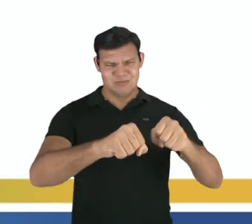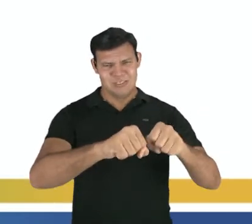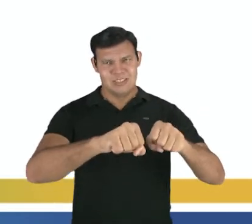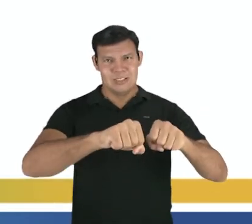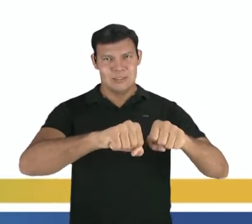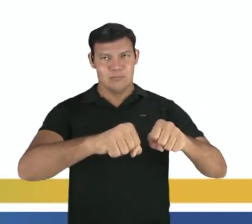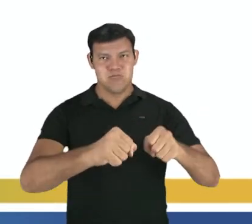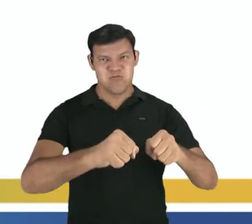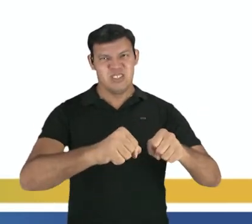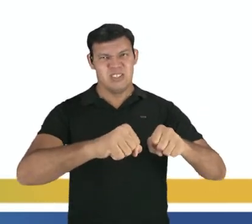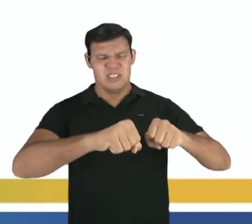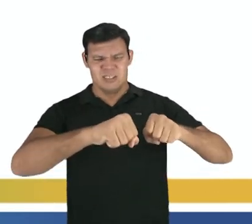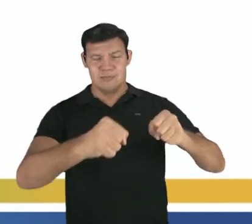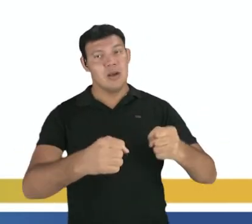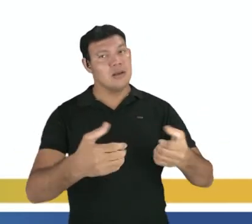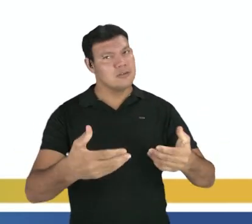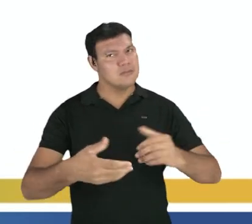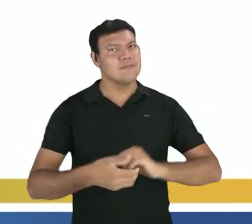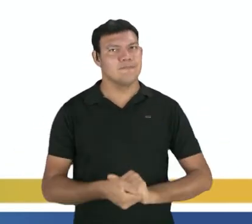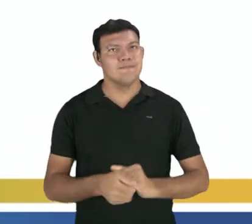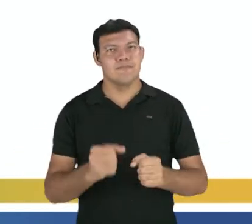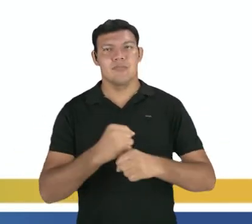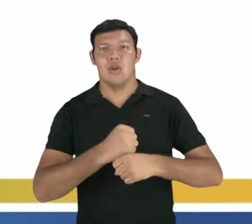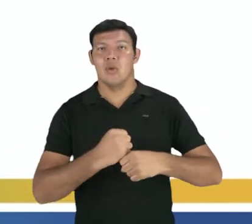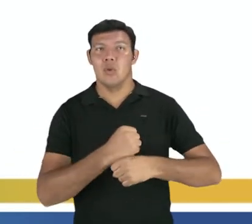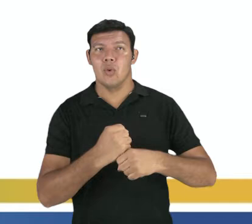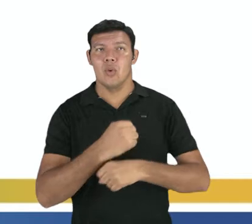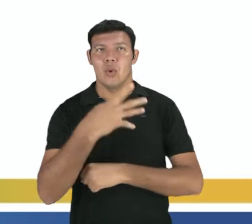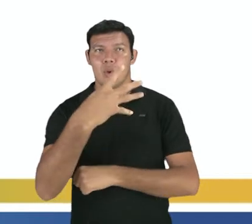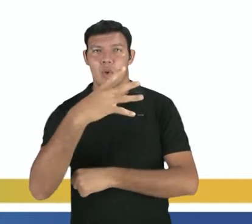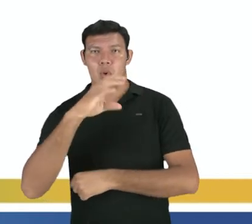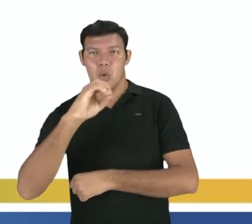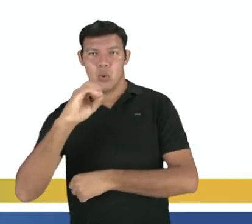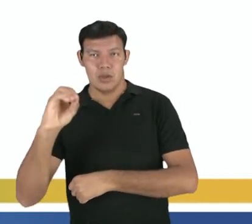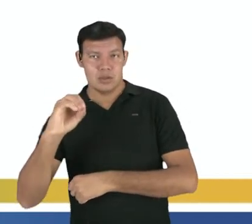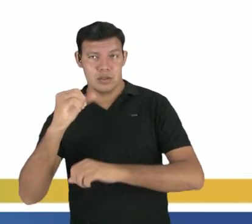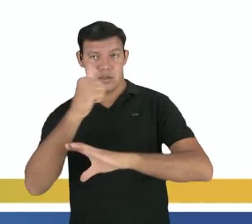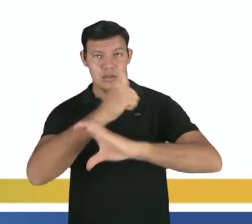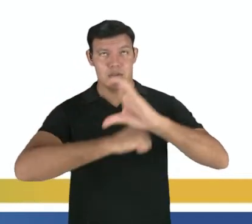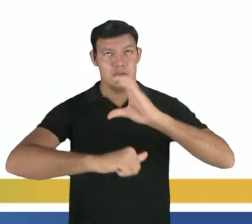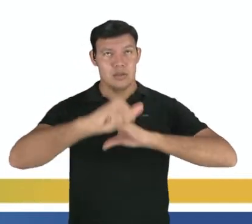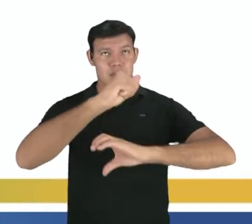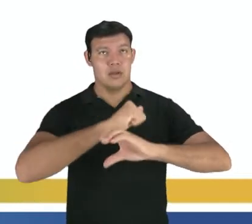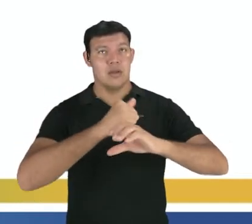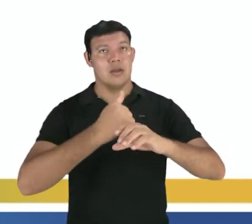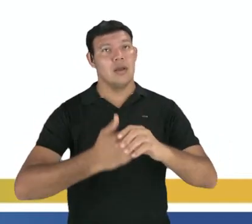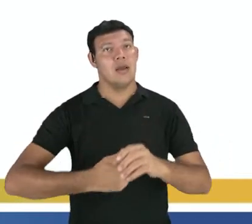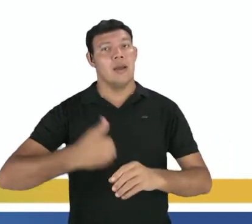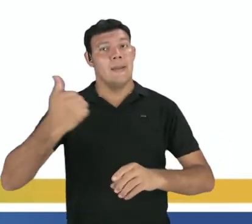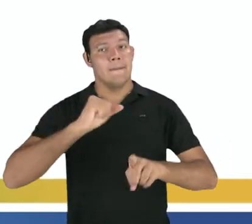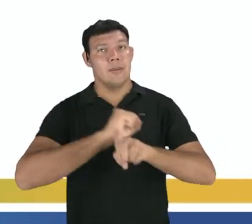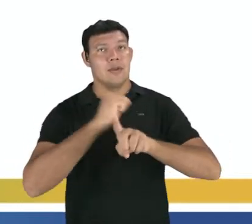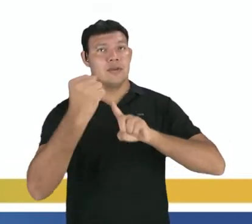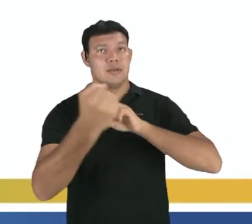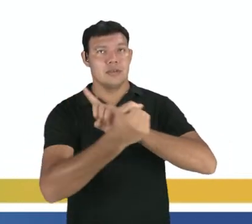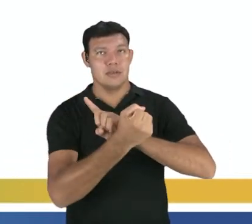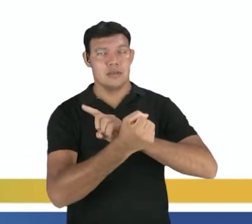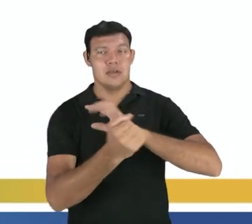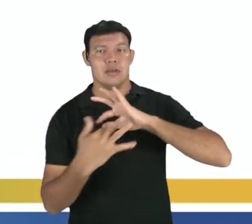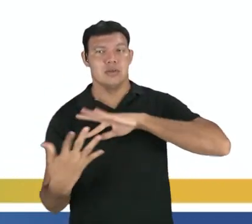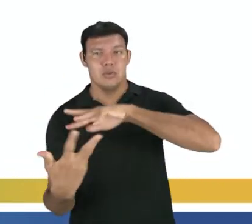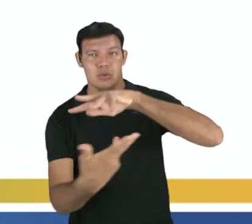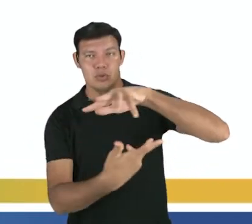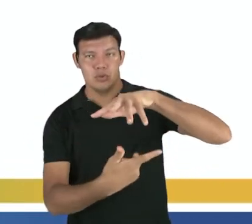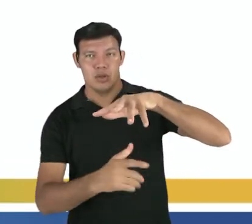de 4.000 a.C., as primeiras sociedades urbanas do Oriente Próximo